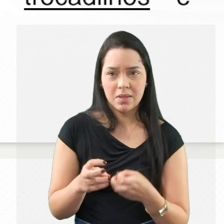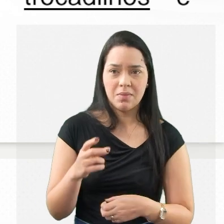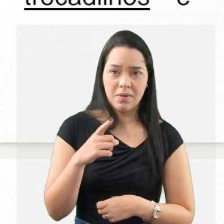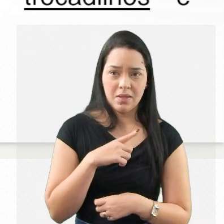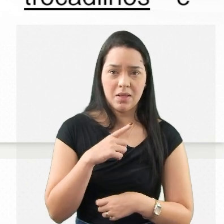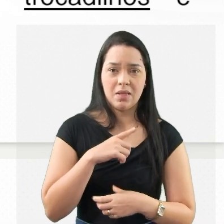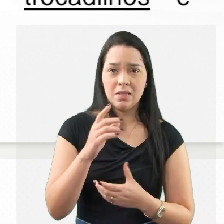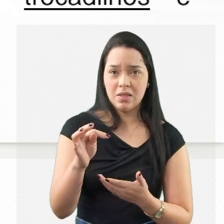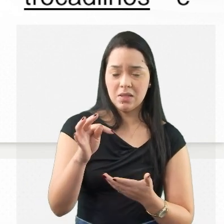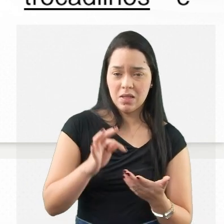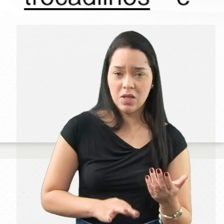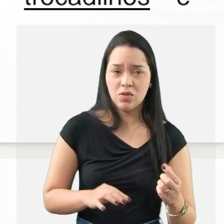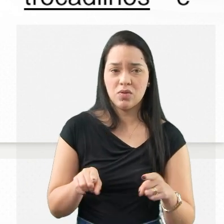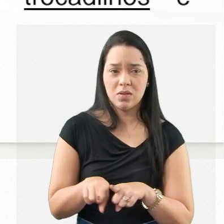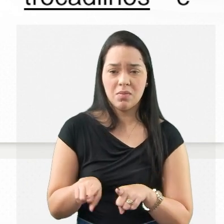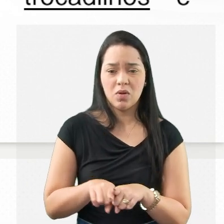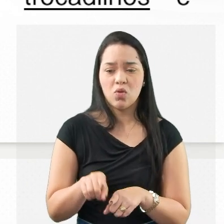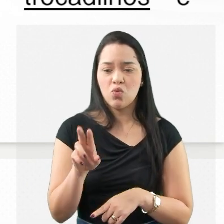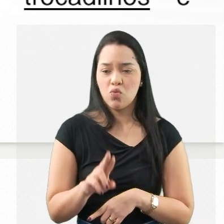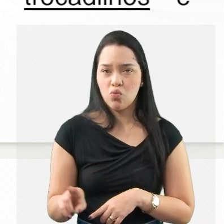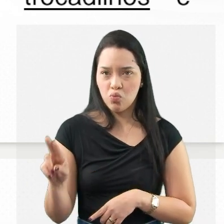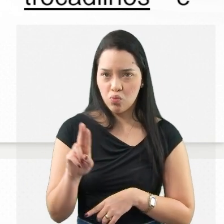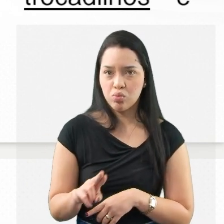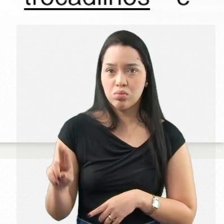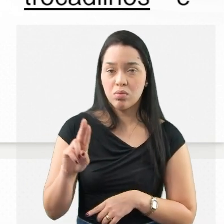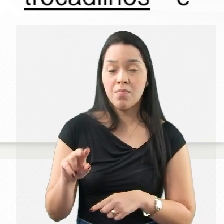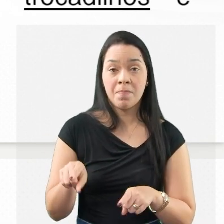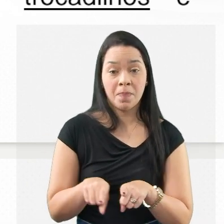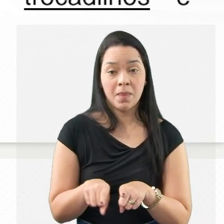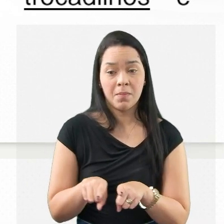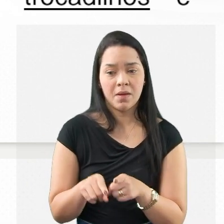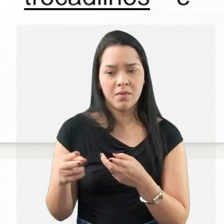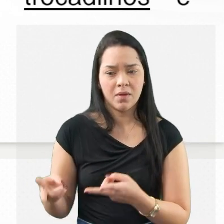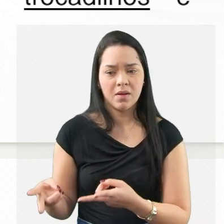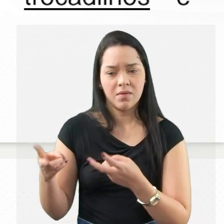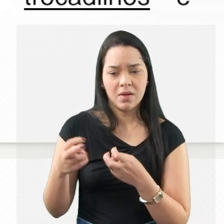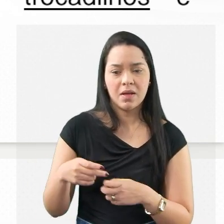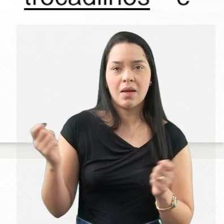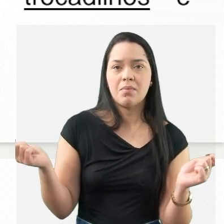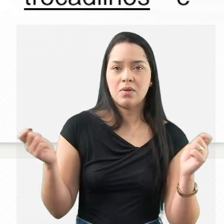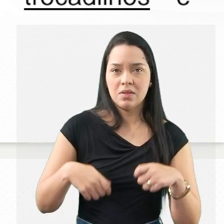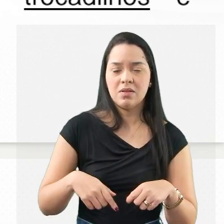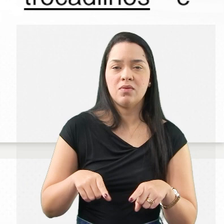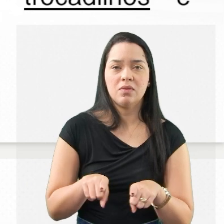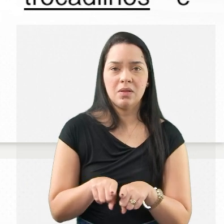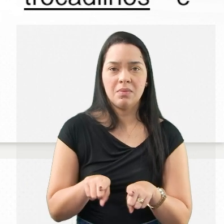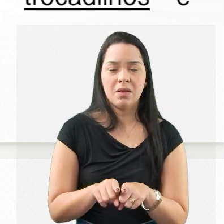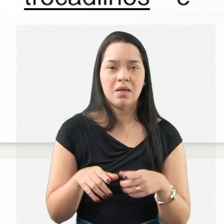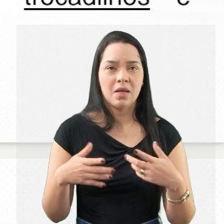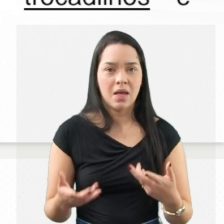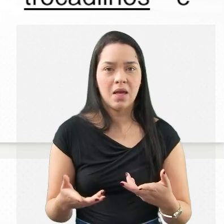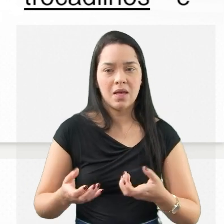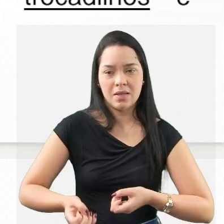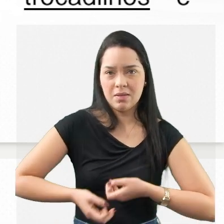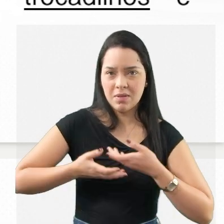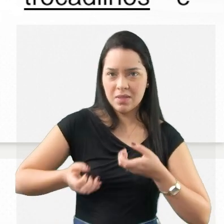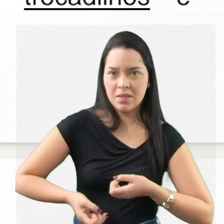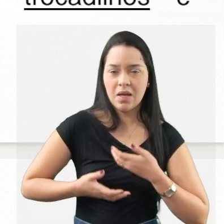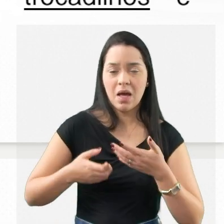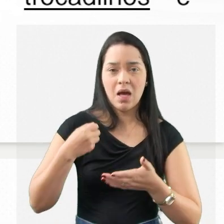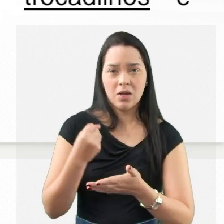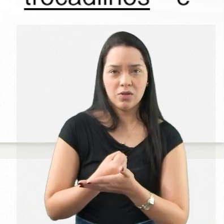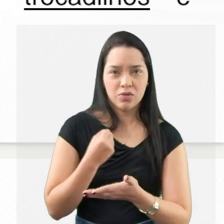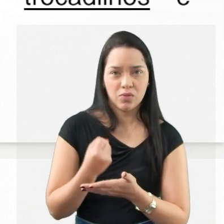desses textos e fazendo uso dessas temáticas, a gente verifica que é possível expressar as lutas e